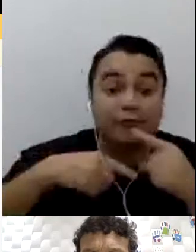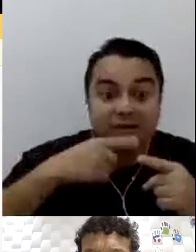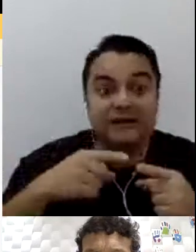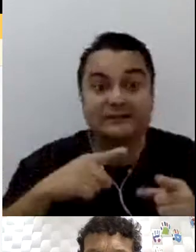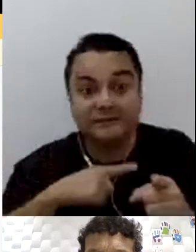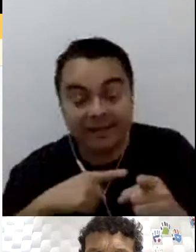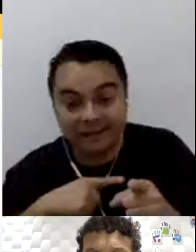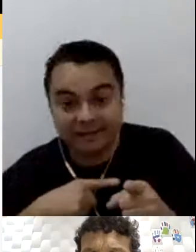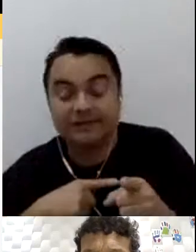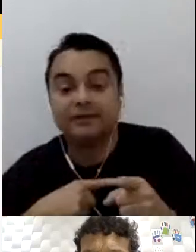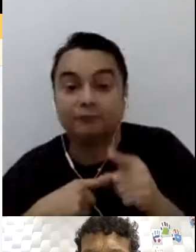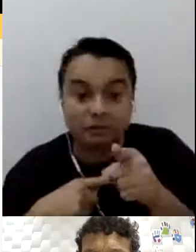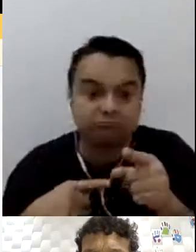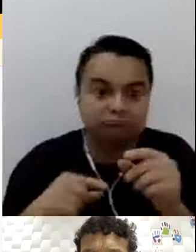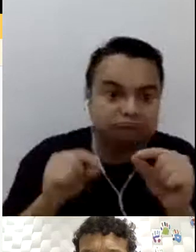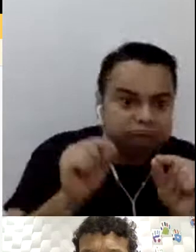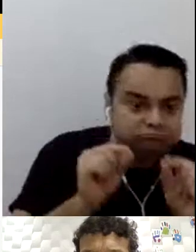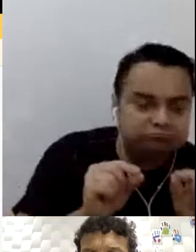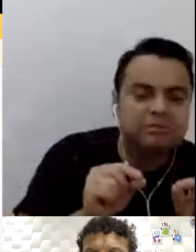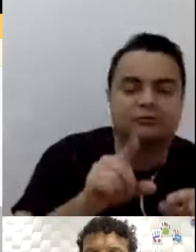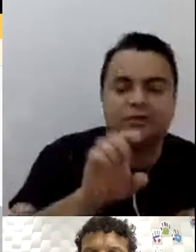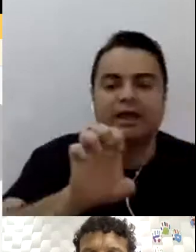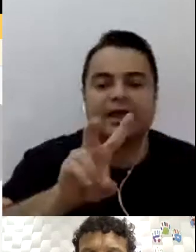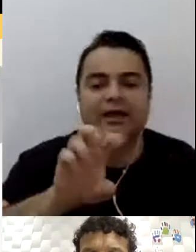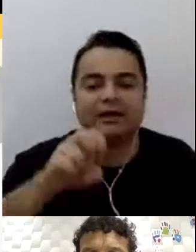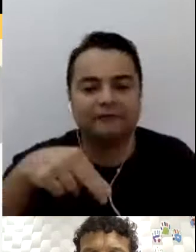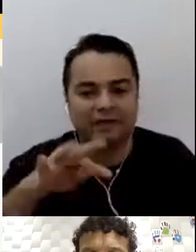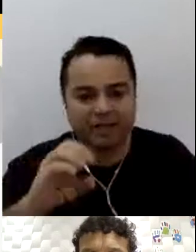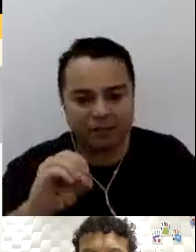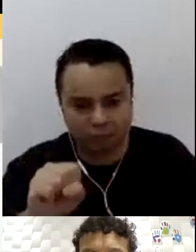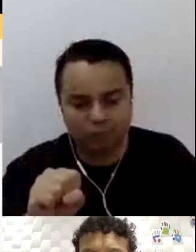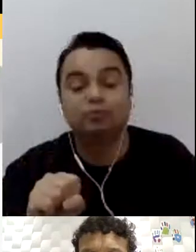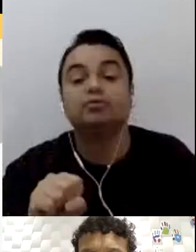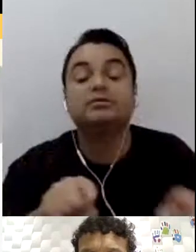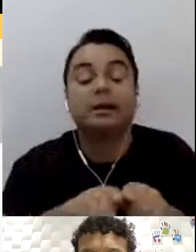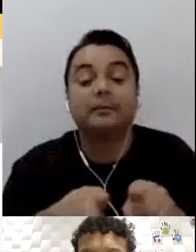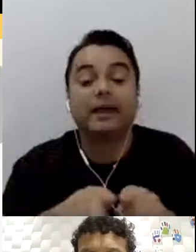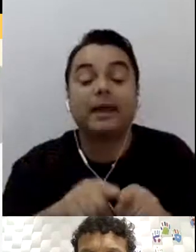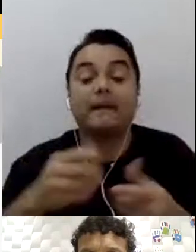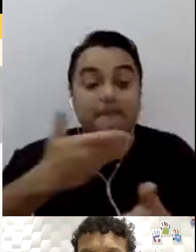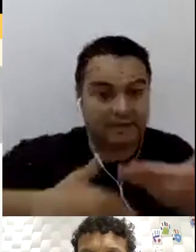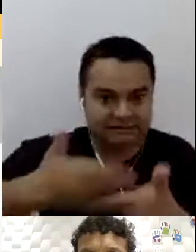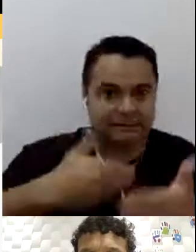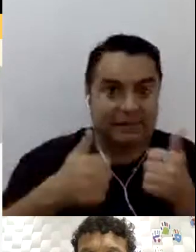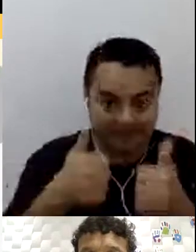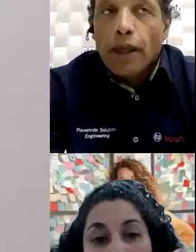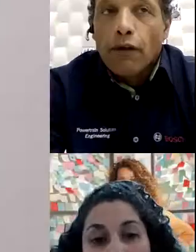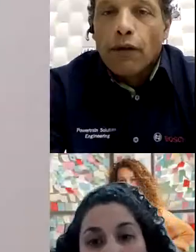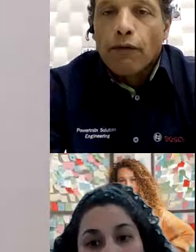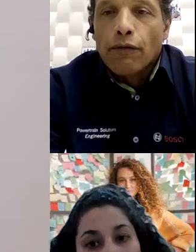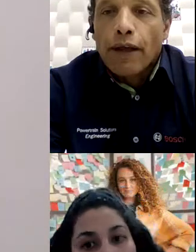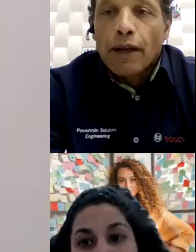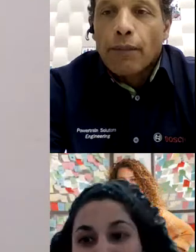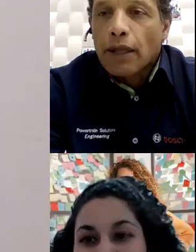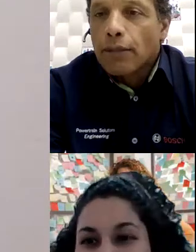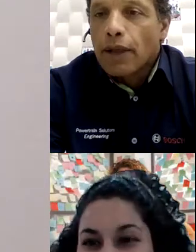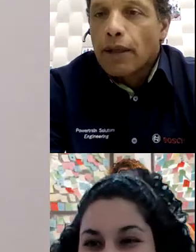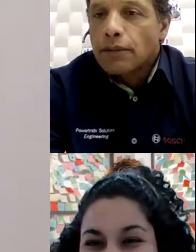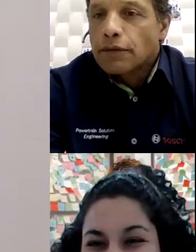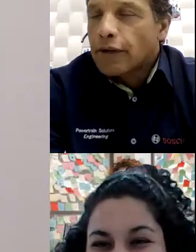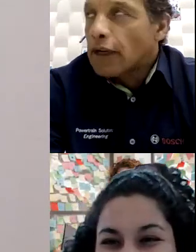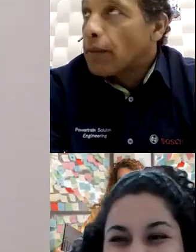tiverem, né, mais pontualmente sobre os eventos e participarem, tá bom? Vale Pode